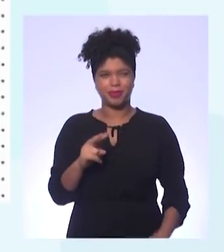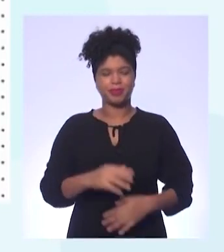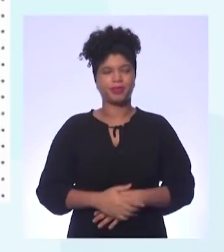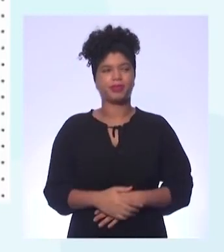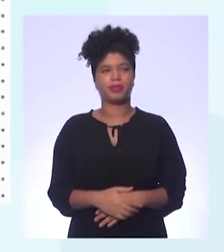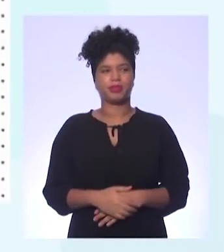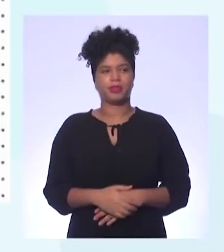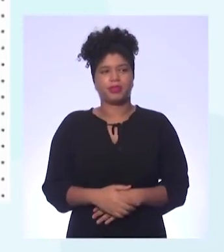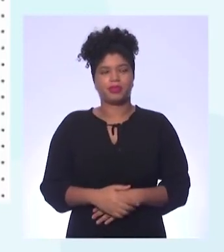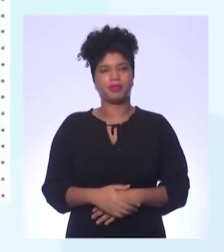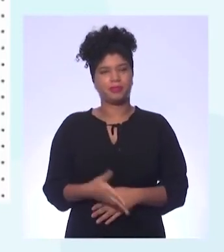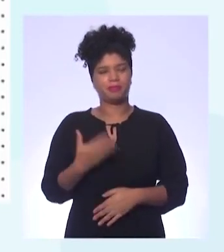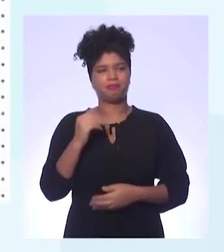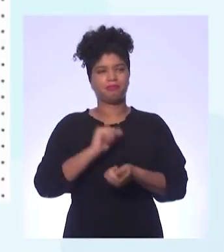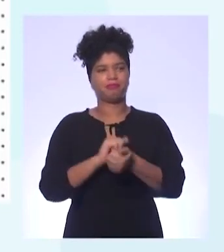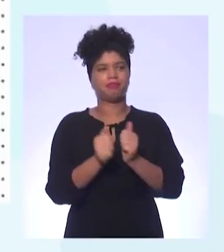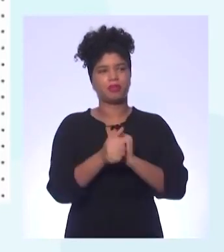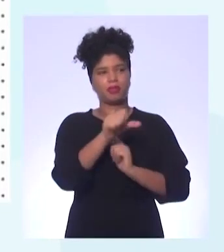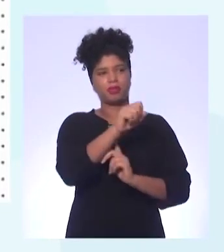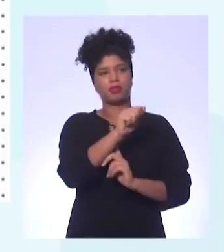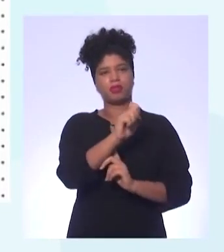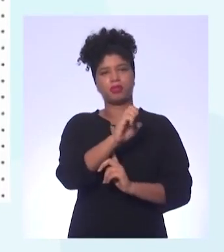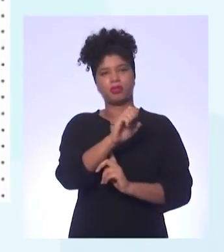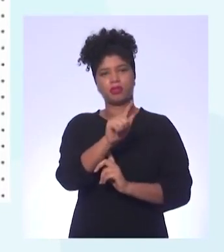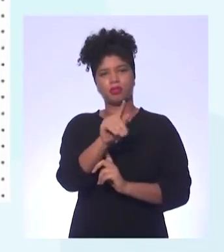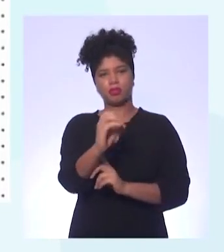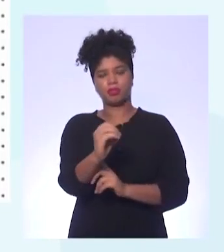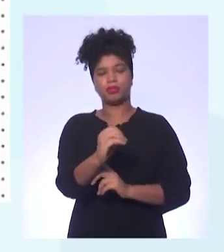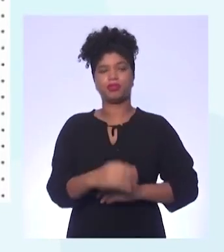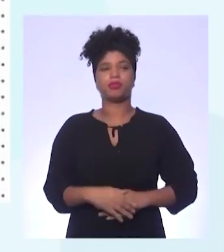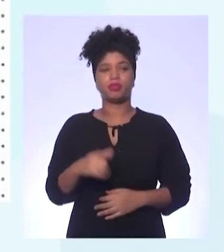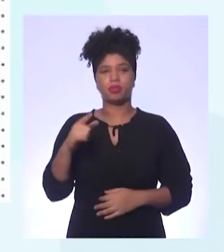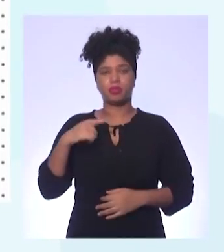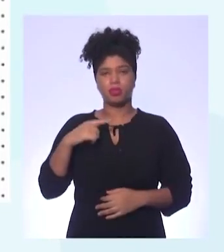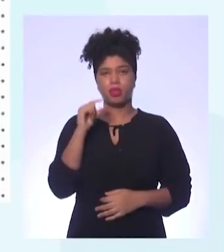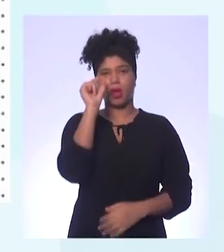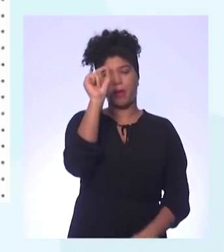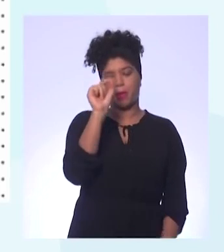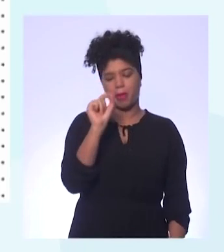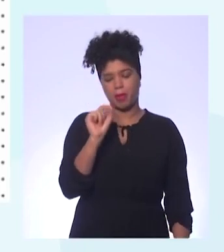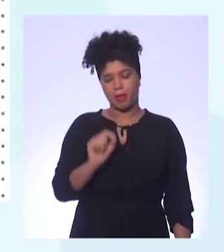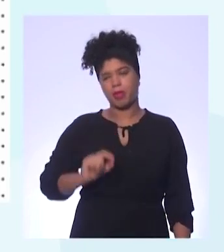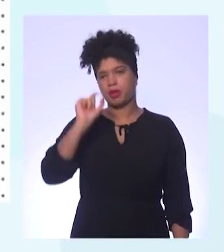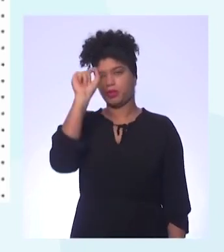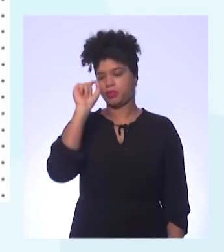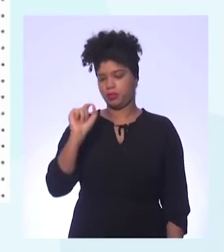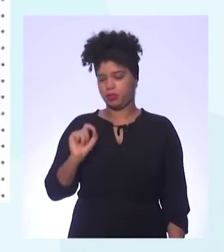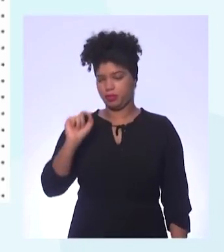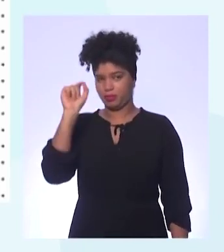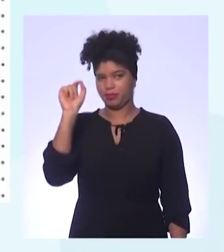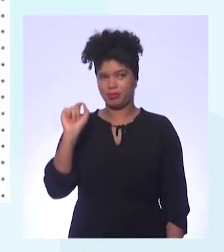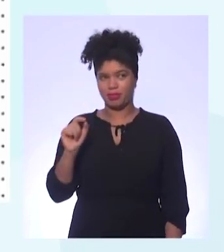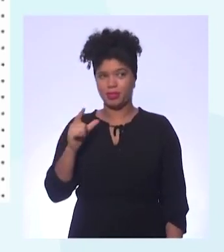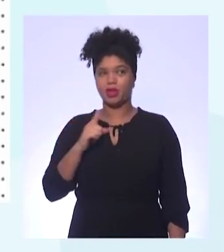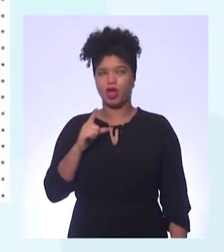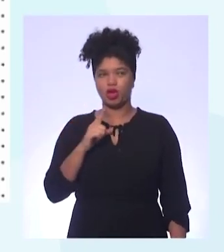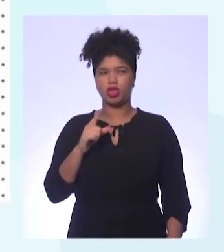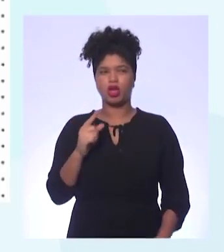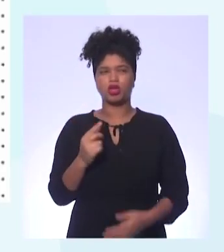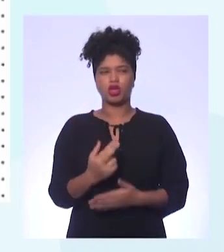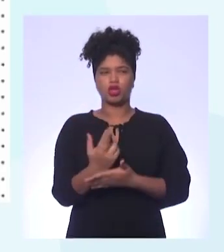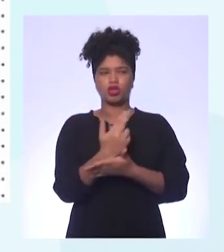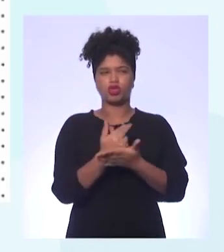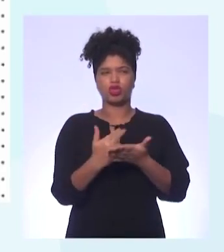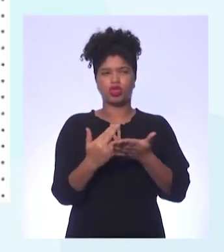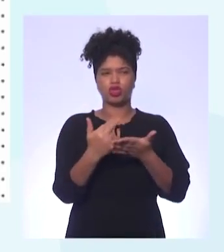Saego adaptada. Observe a figura abaixo. Então, a gente tem um pontilhado aí com uma figura desenhada que tem aqui, ó, um biquinho,